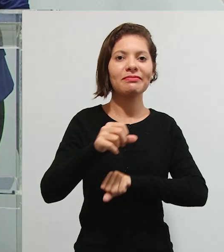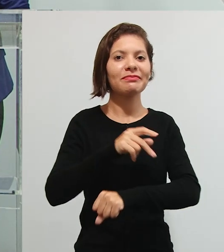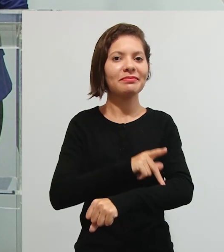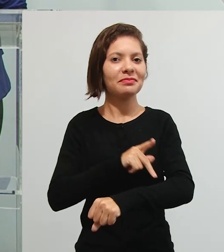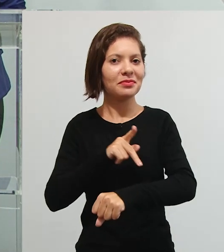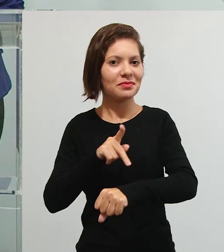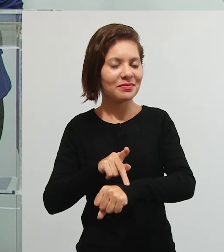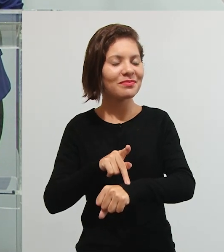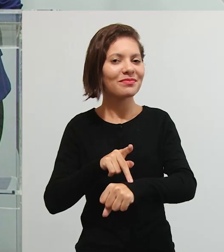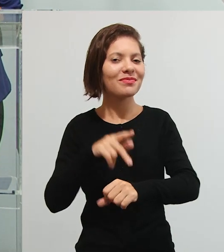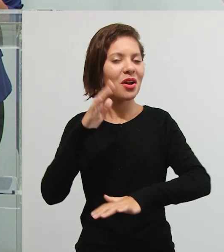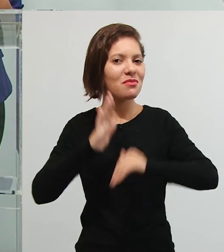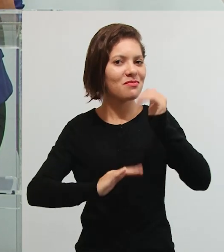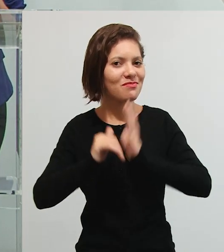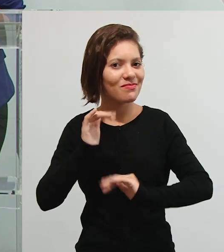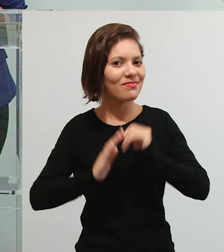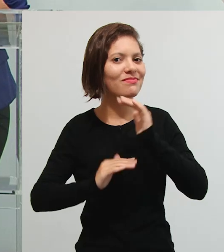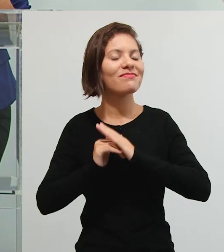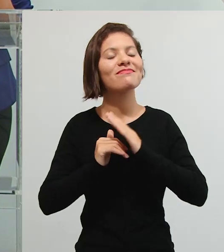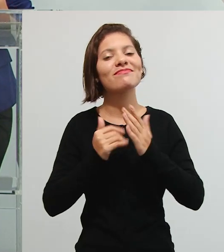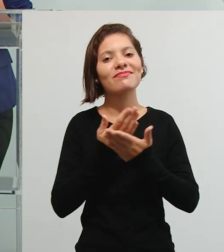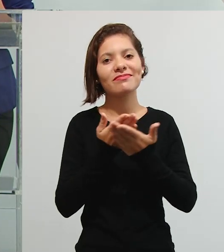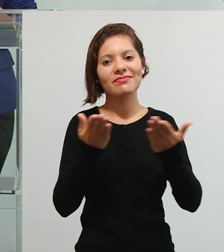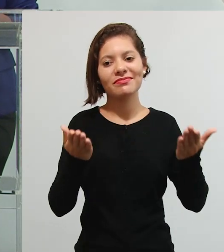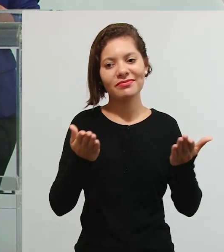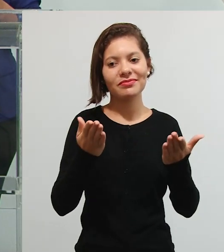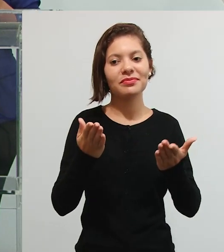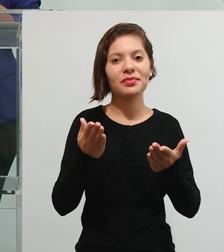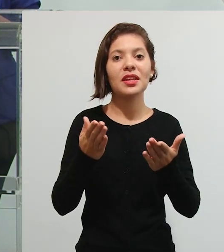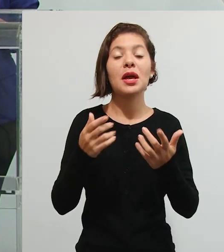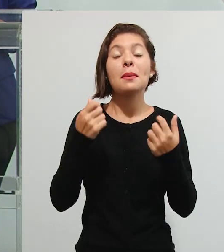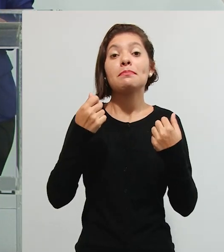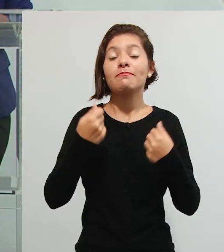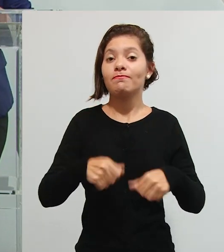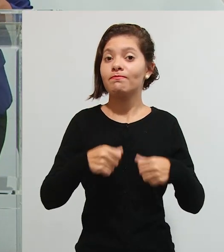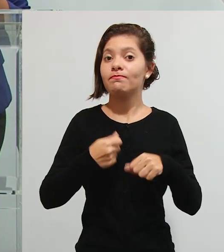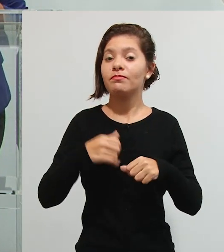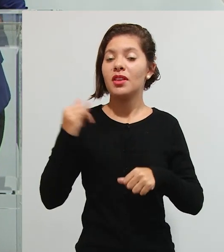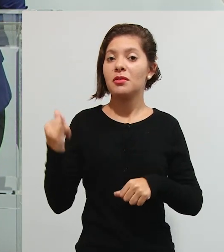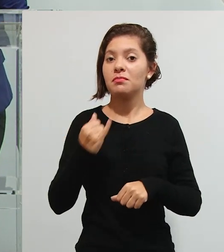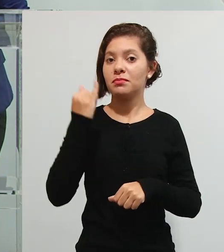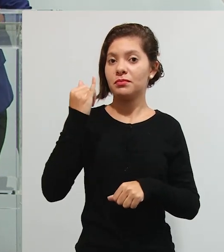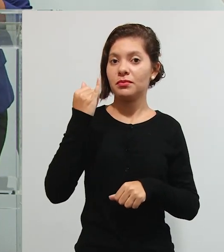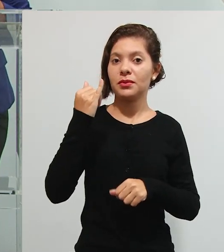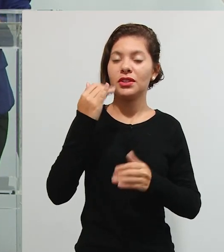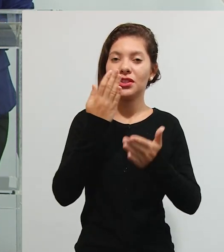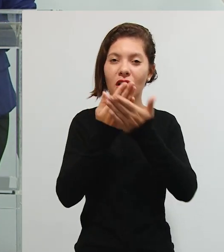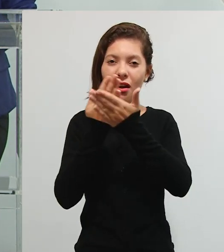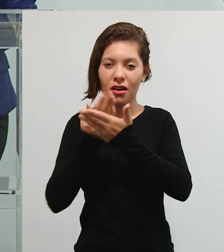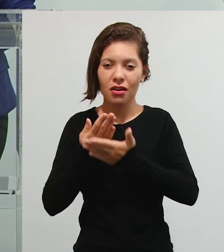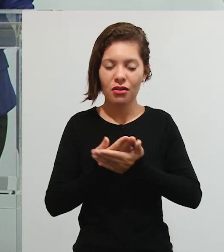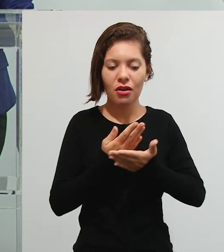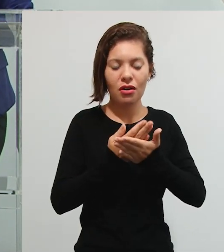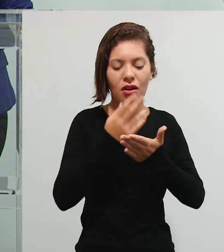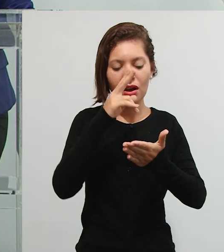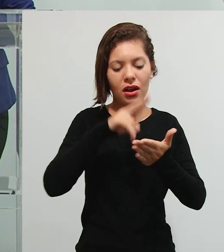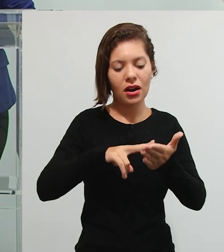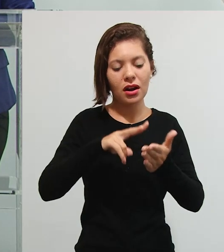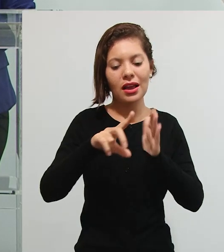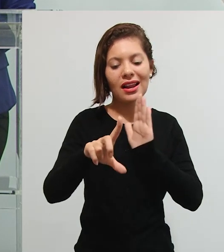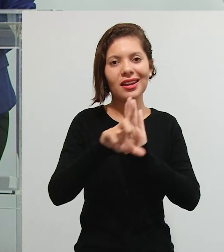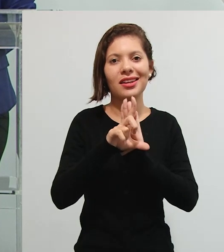em pedagogia, que vai ser um pedagogo, uma pedagoga. Basicamente, você precisa se apropriar